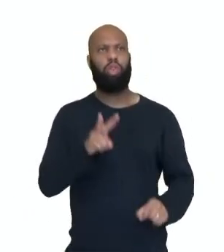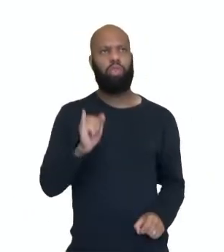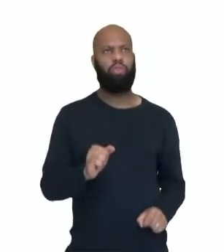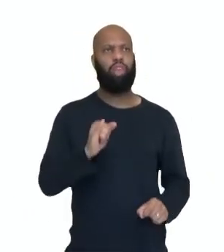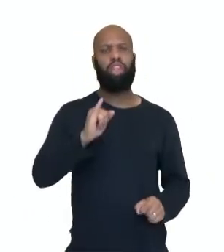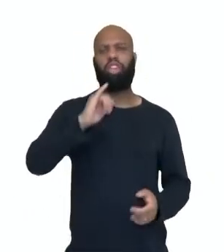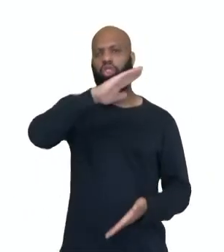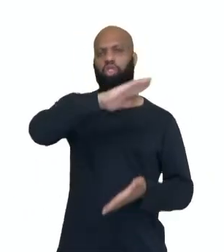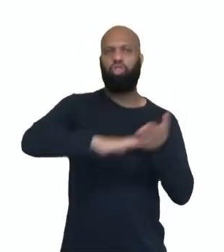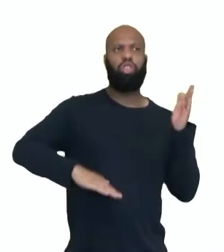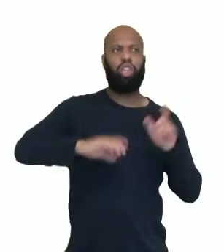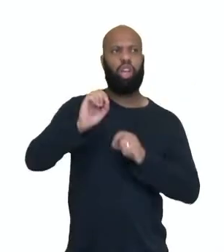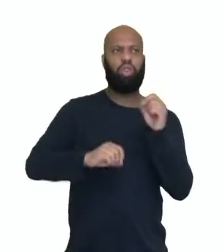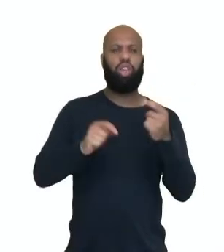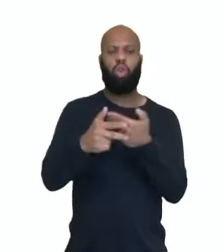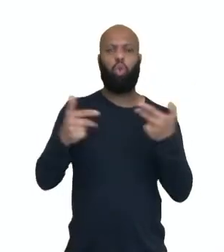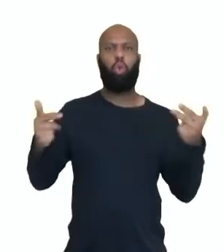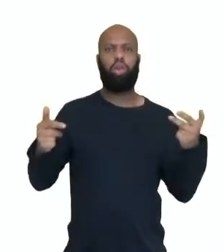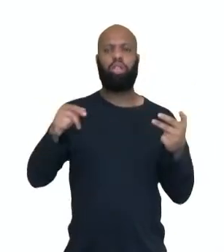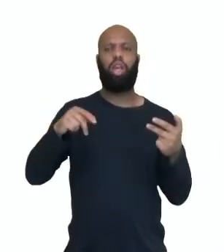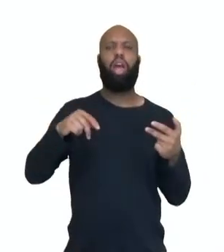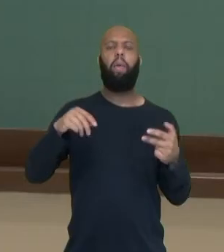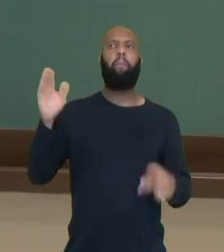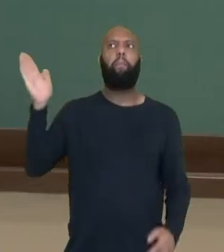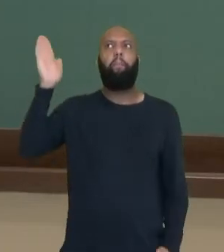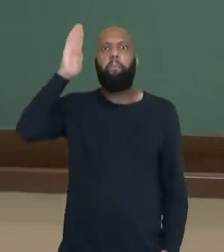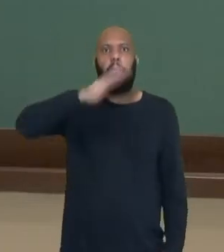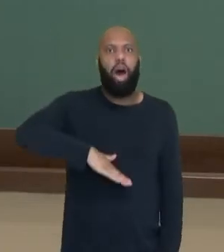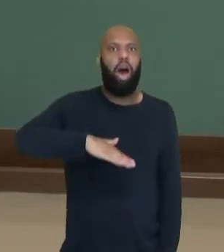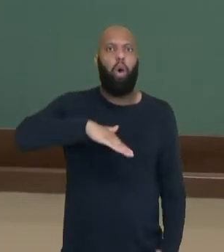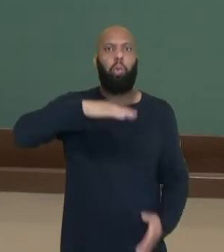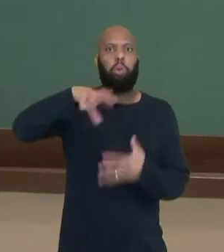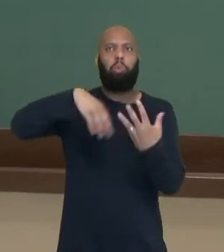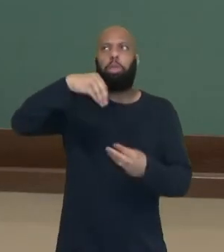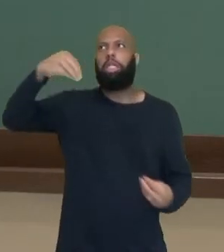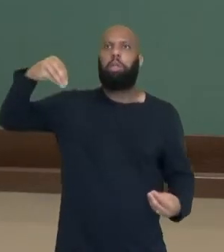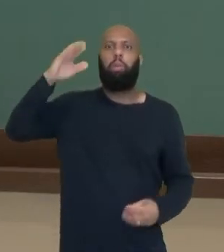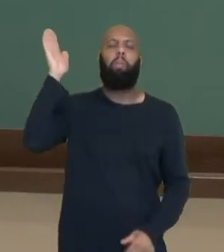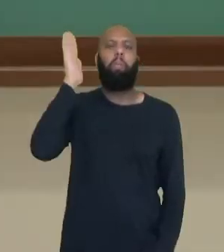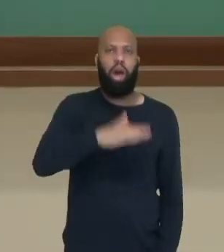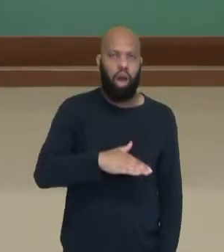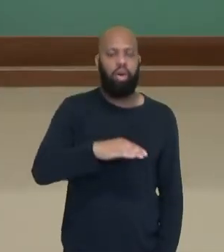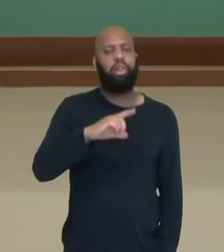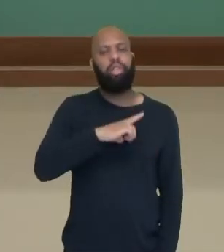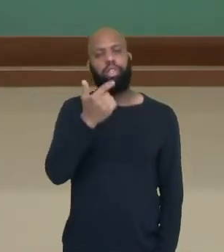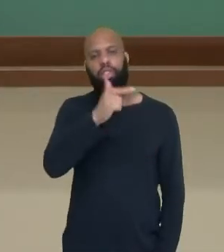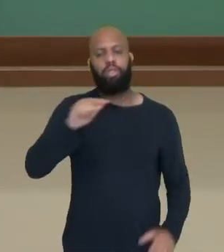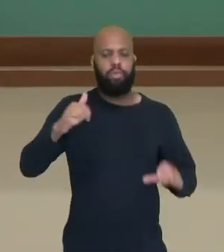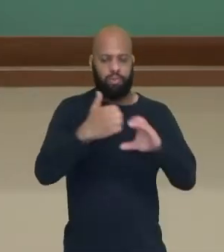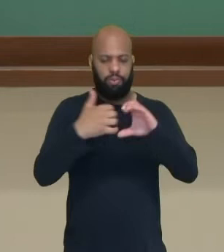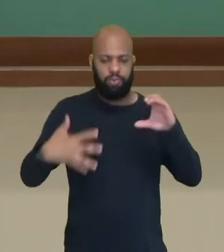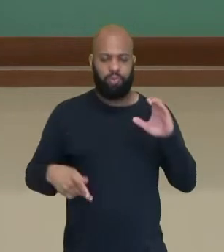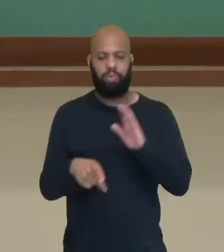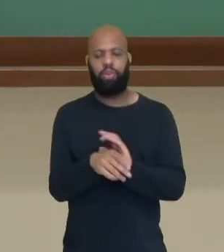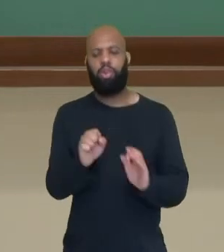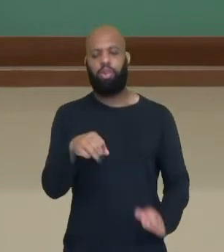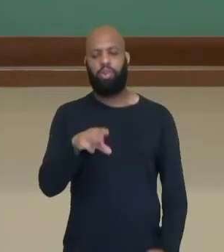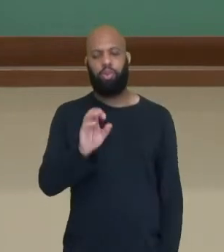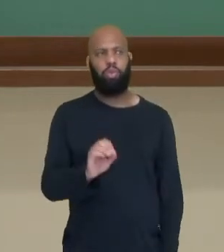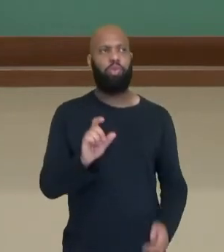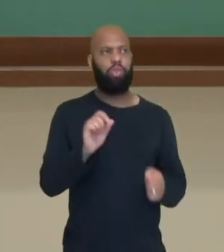espantar os espíritos malignos. Então, mais uma vez, essa característica dos sumotores